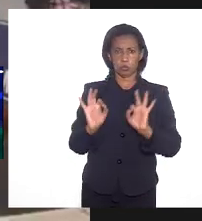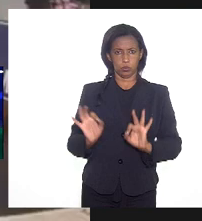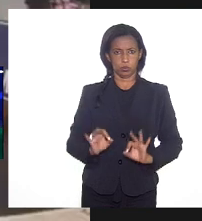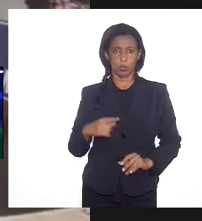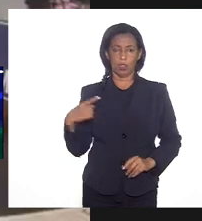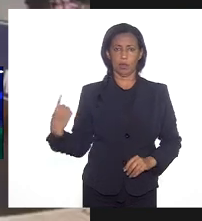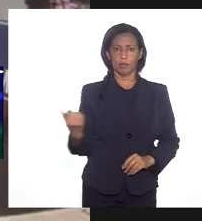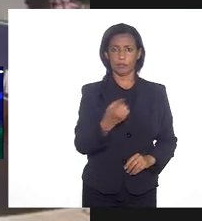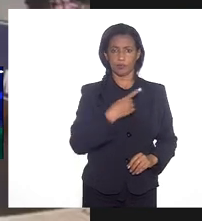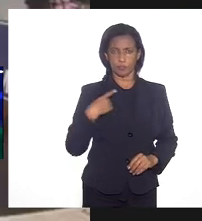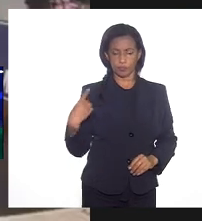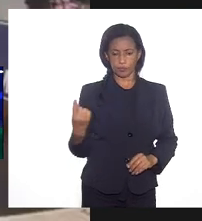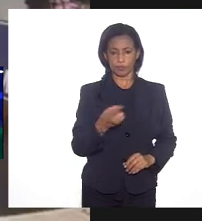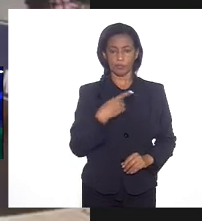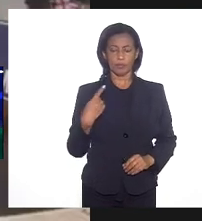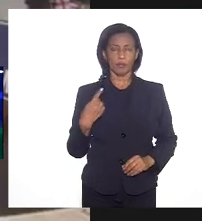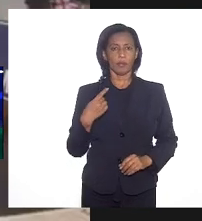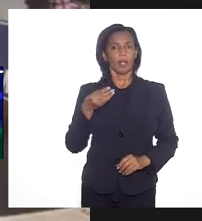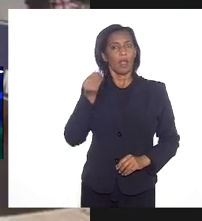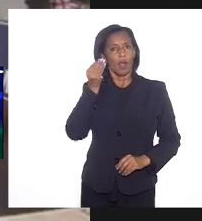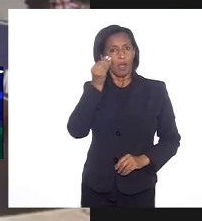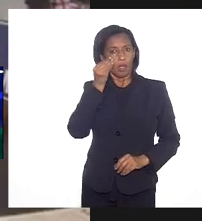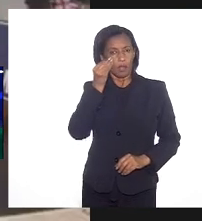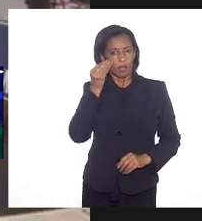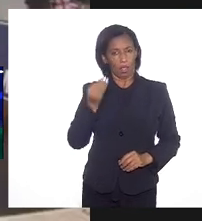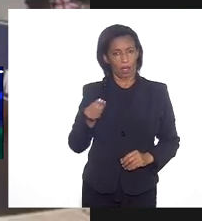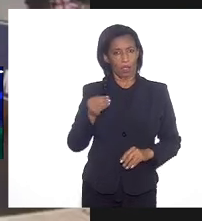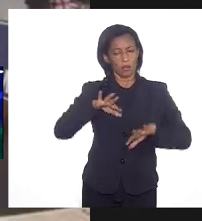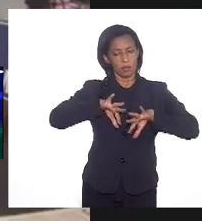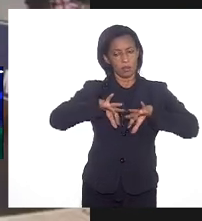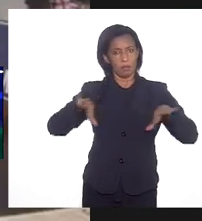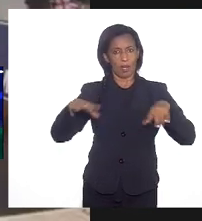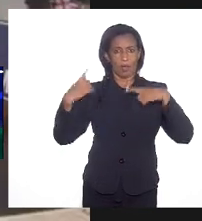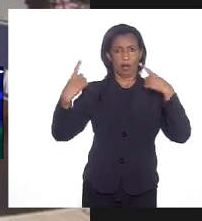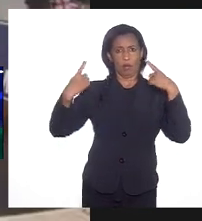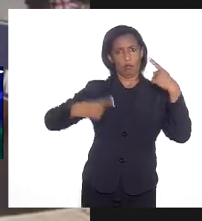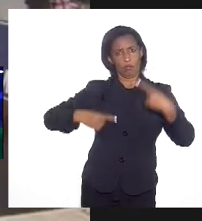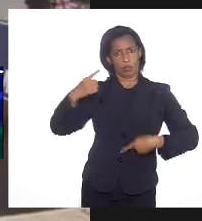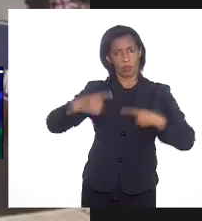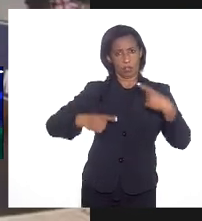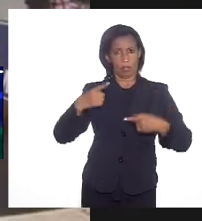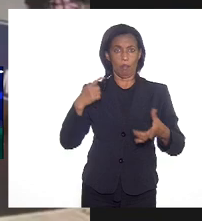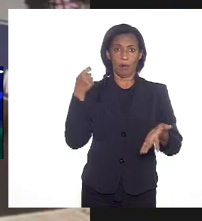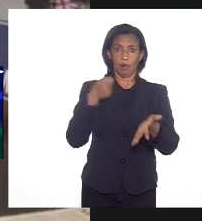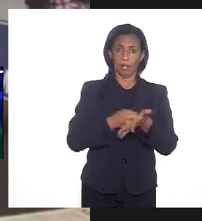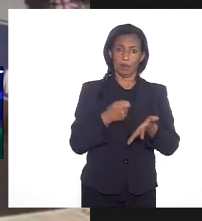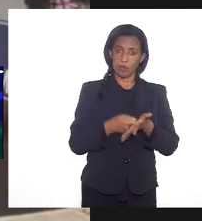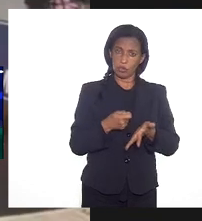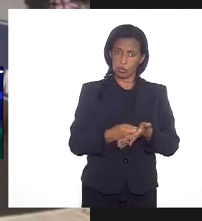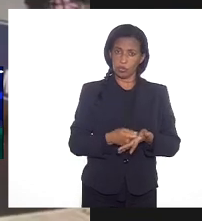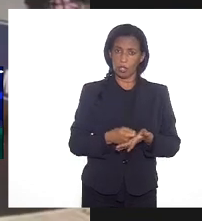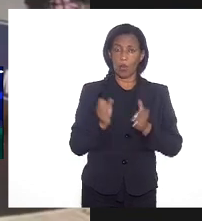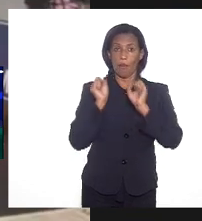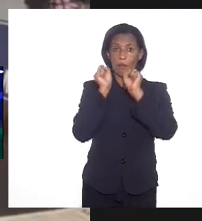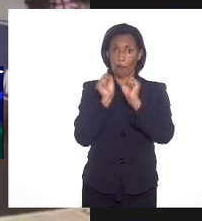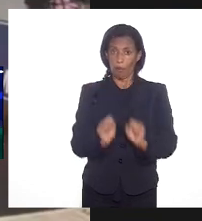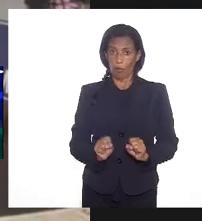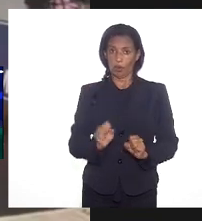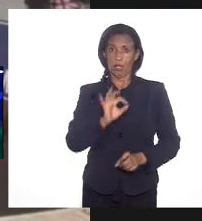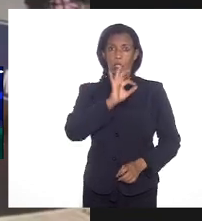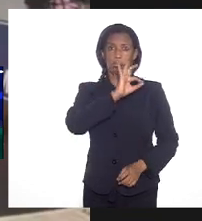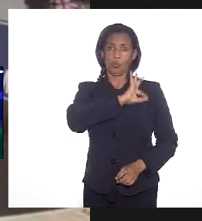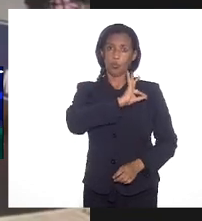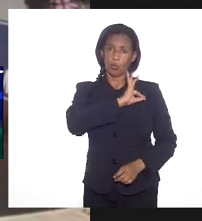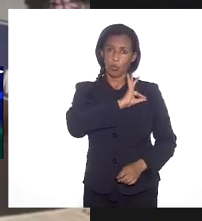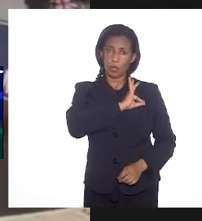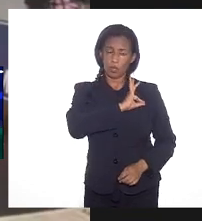a gente tentar aqui desvirtuar o debate para garantir poder de polícia